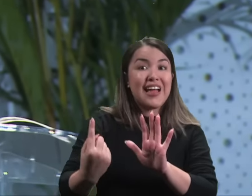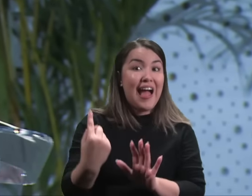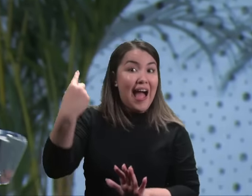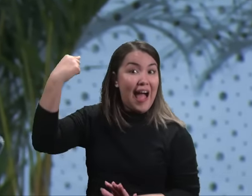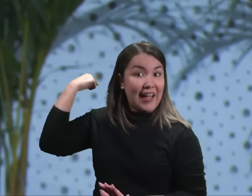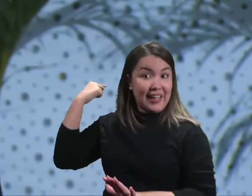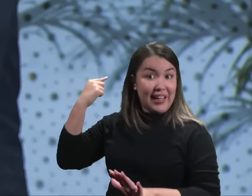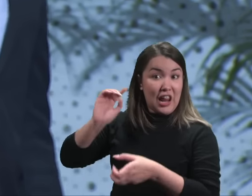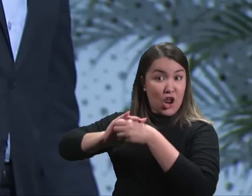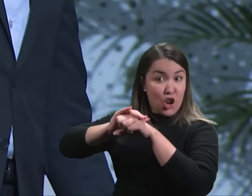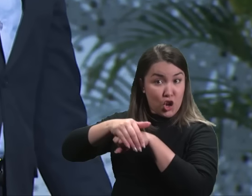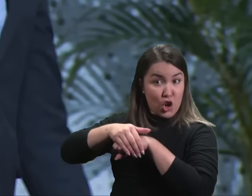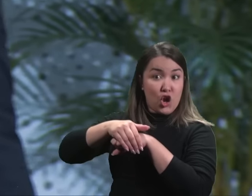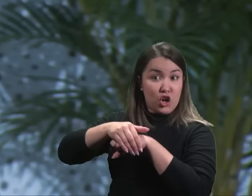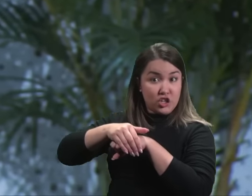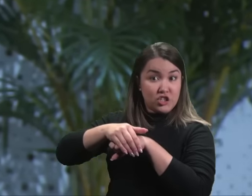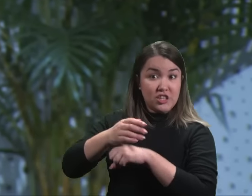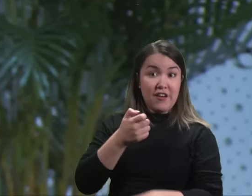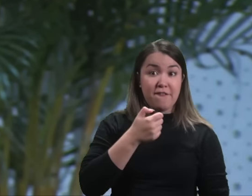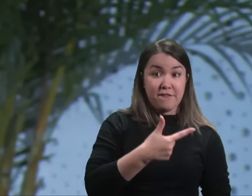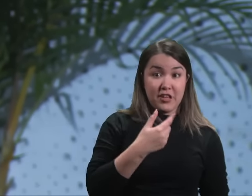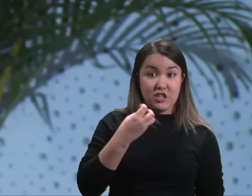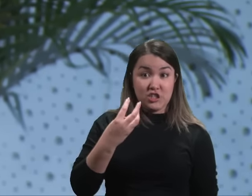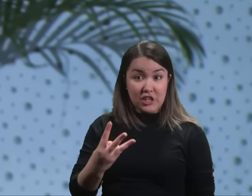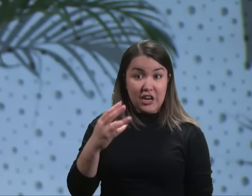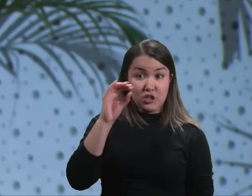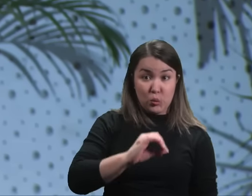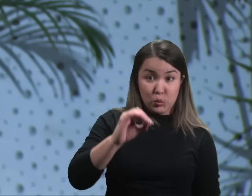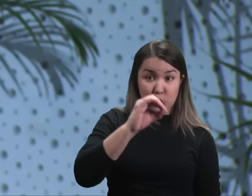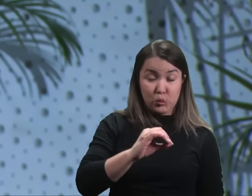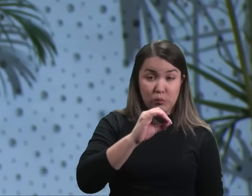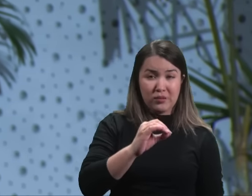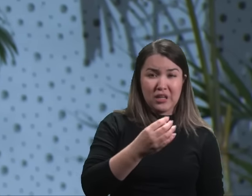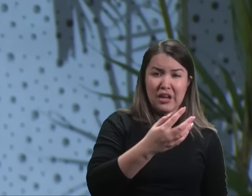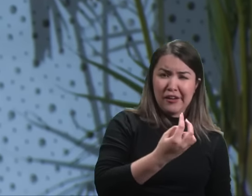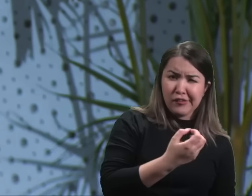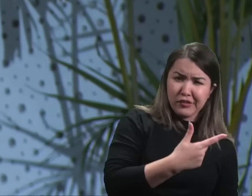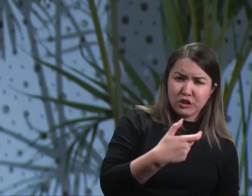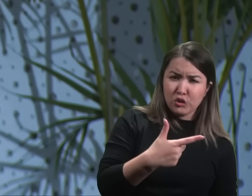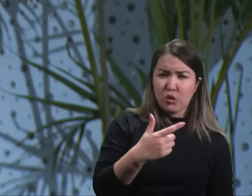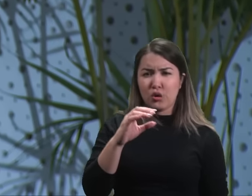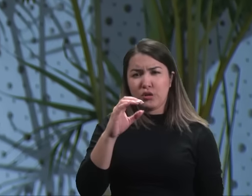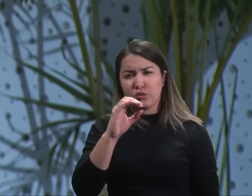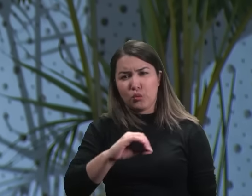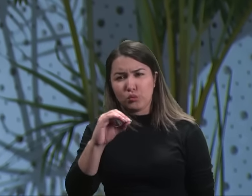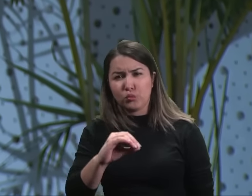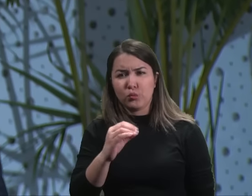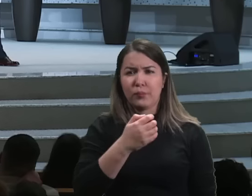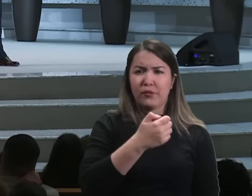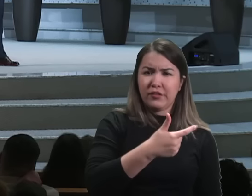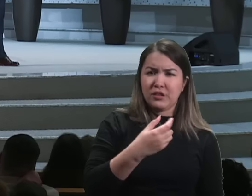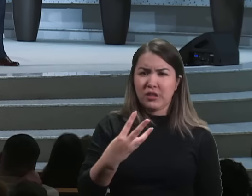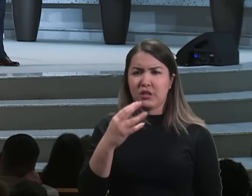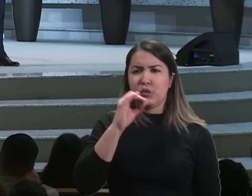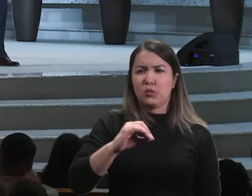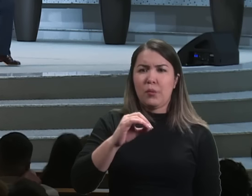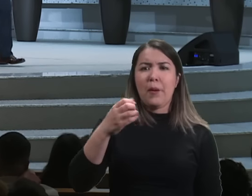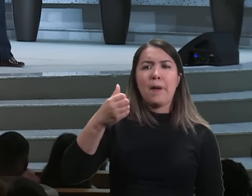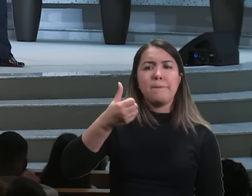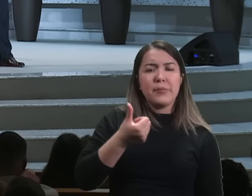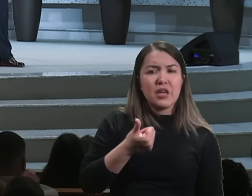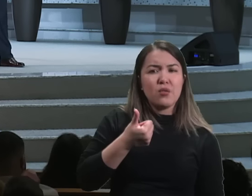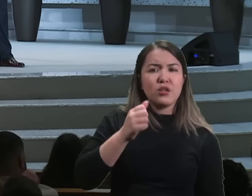noite de agora 23 de outubro 22 para 23 de outubro de 1844 havia